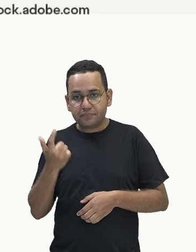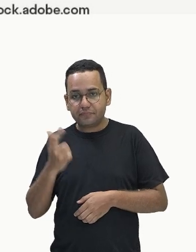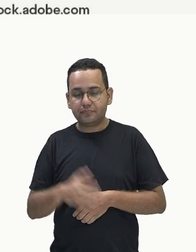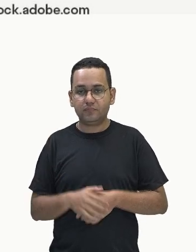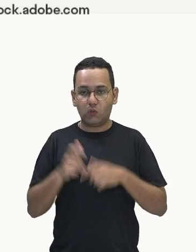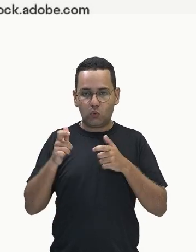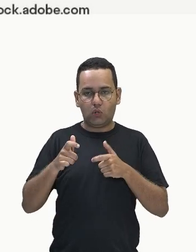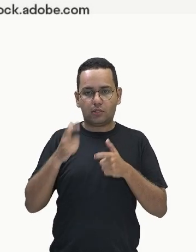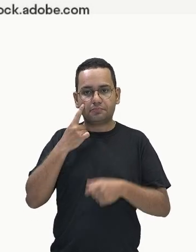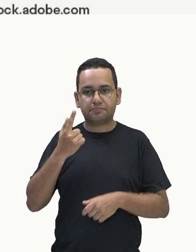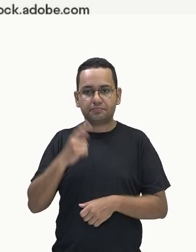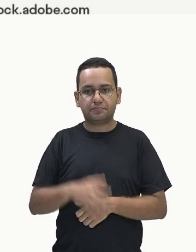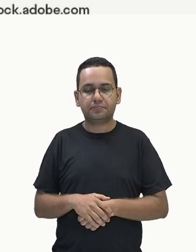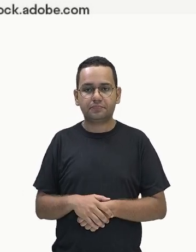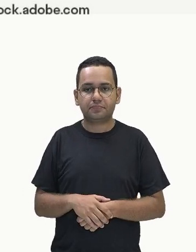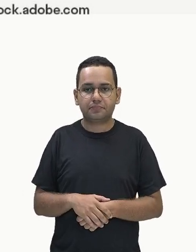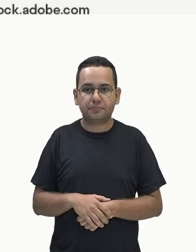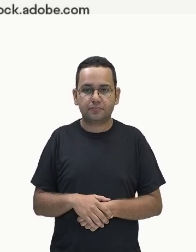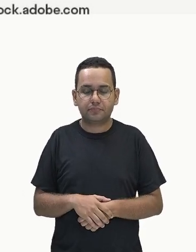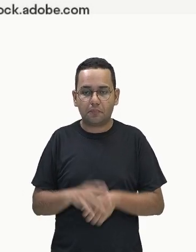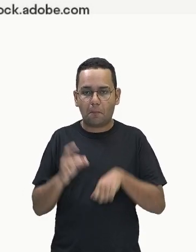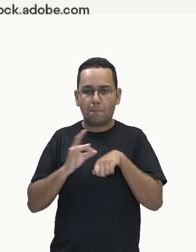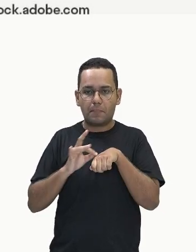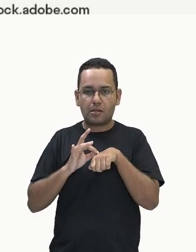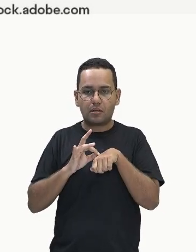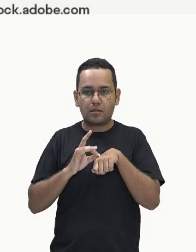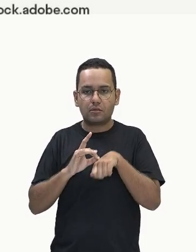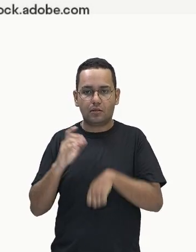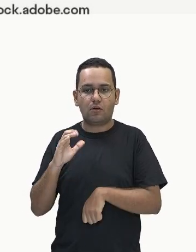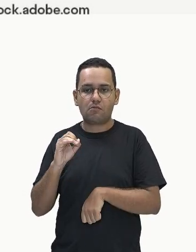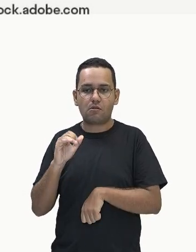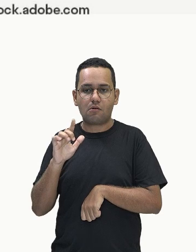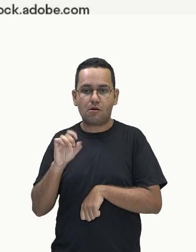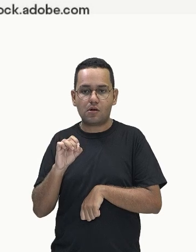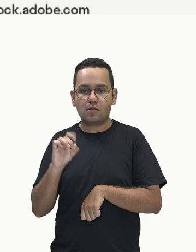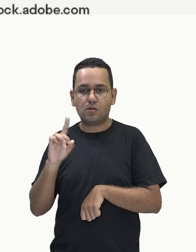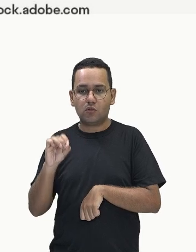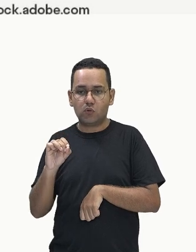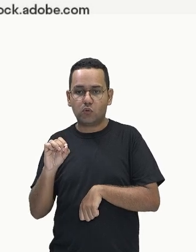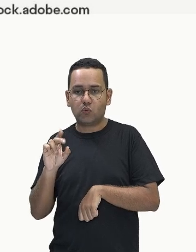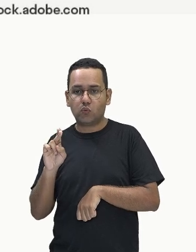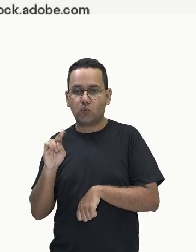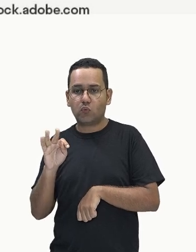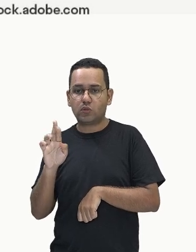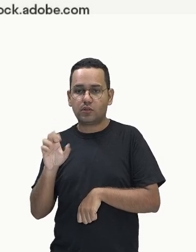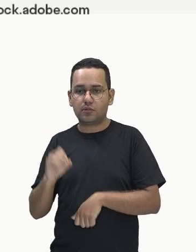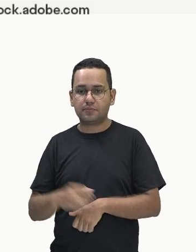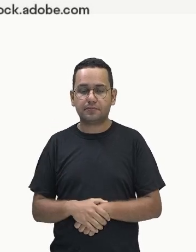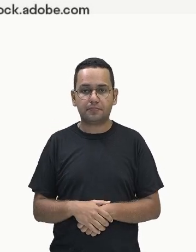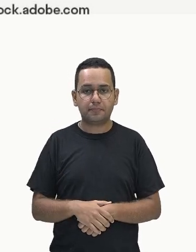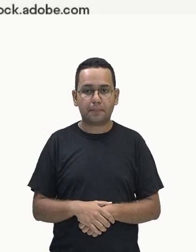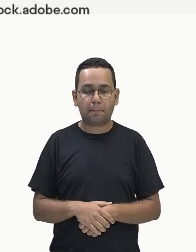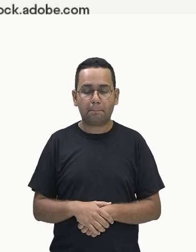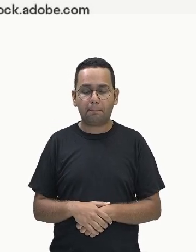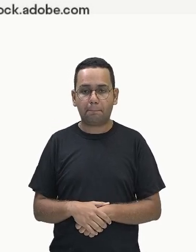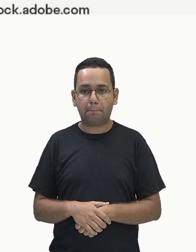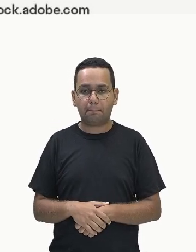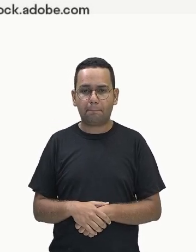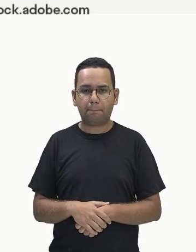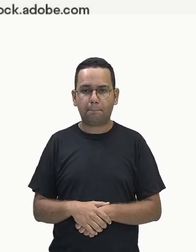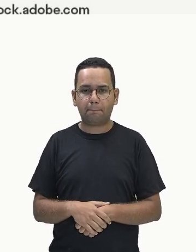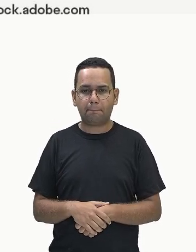ó, seria mais ou menos nessa porção o colo do útero. O colo do útero ele é aquilo que faz